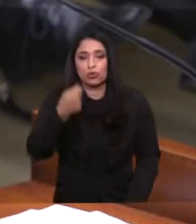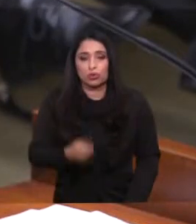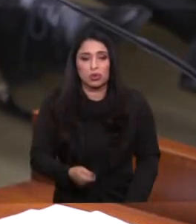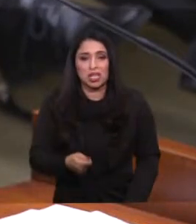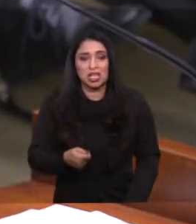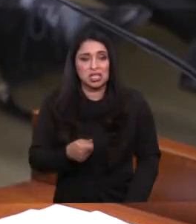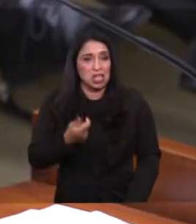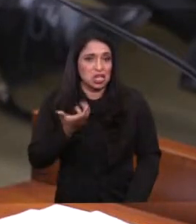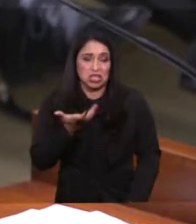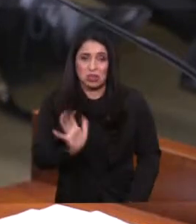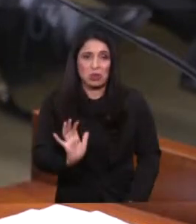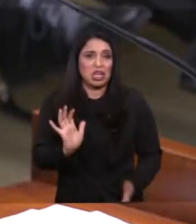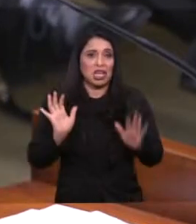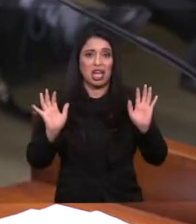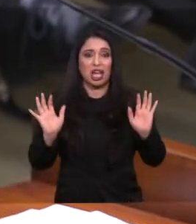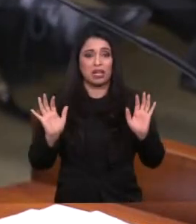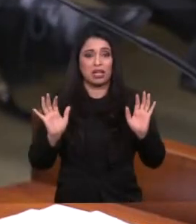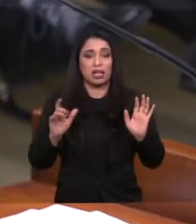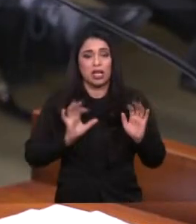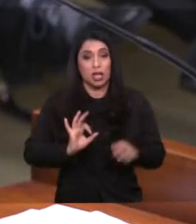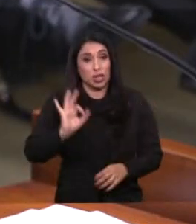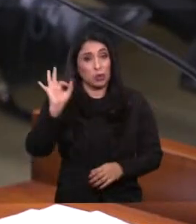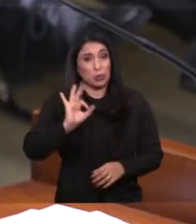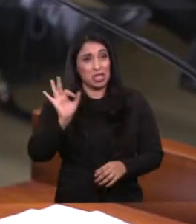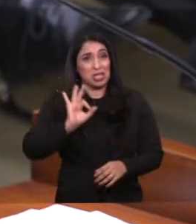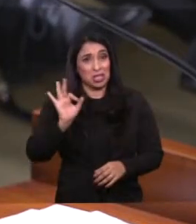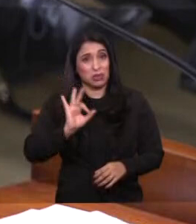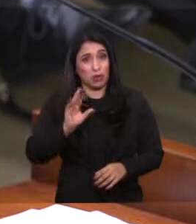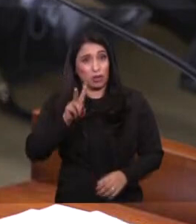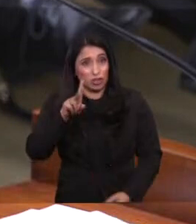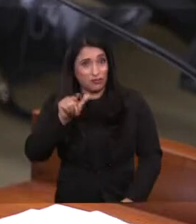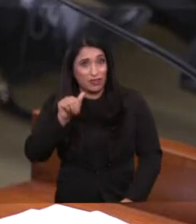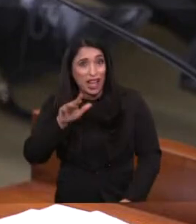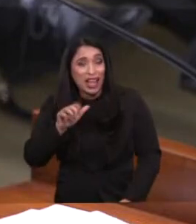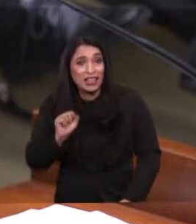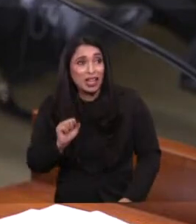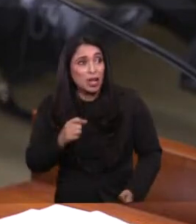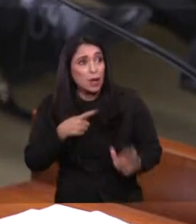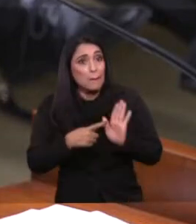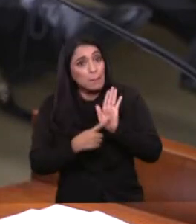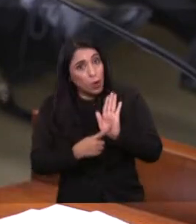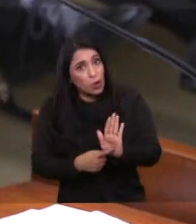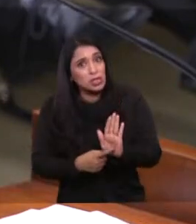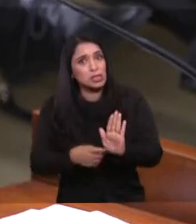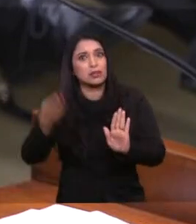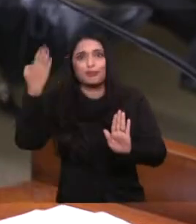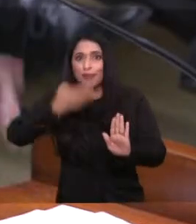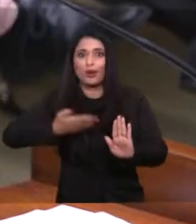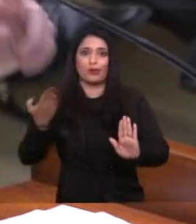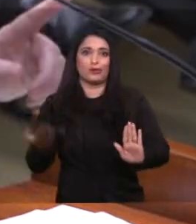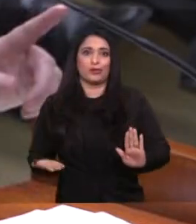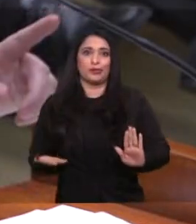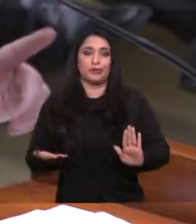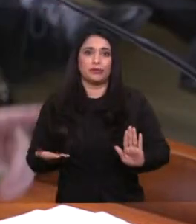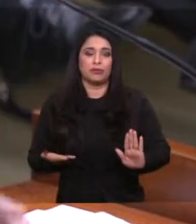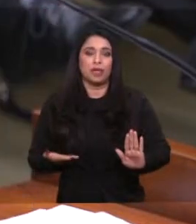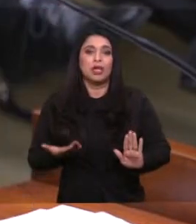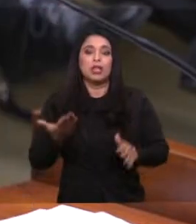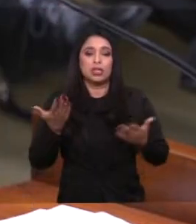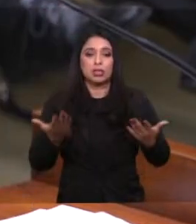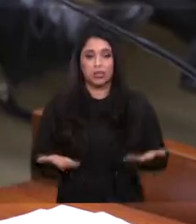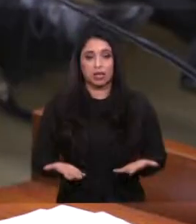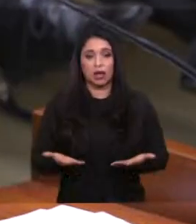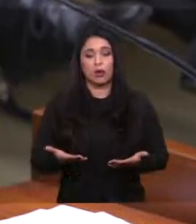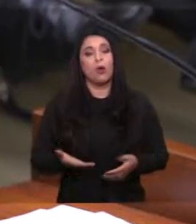mais atrativa e a existência de um percentual elevado de vagas é a prova manifesta disso. Não é por outra